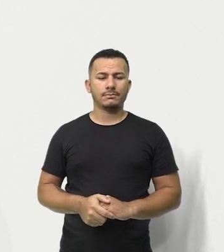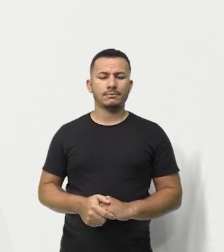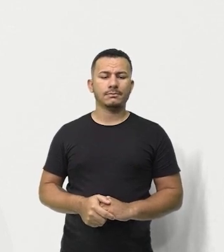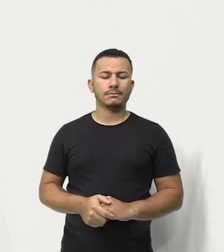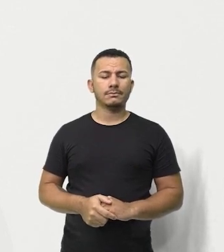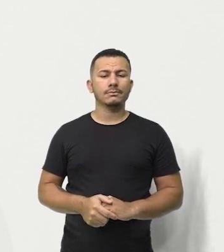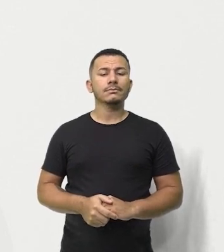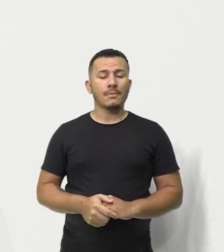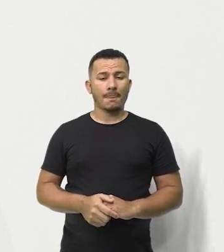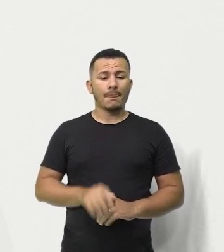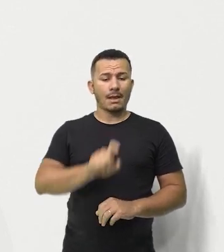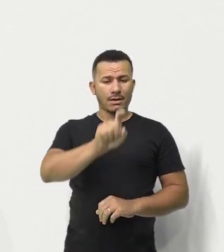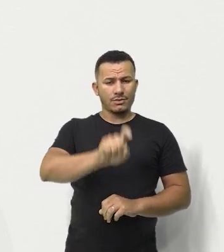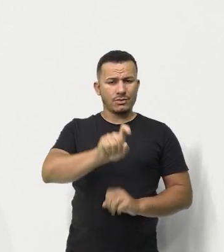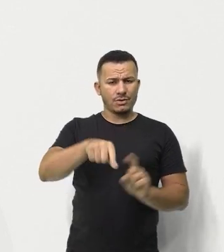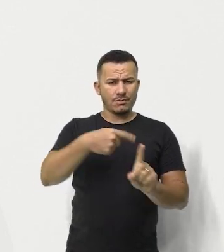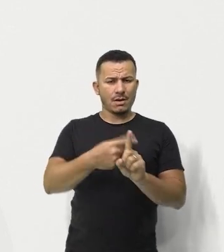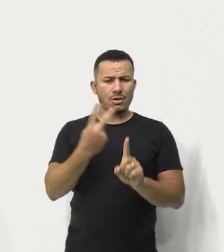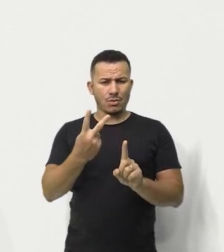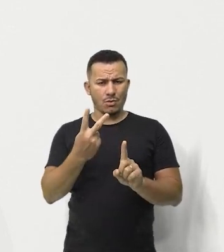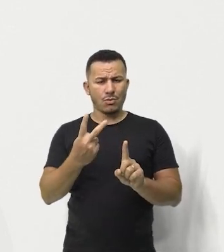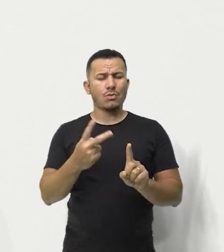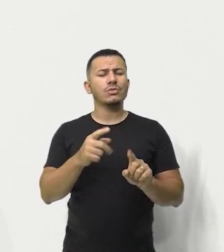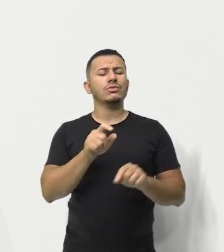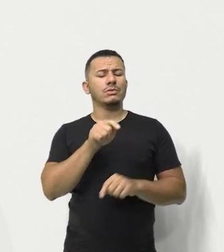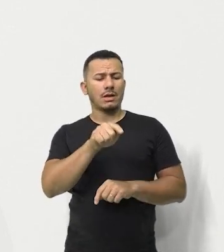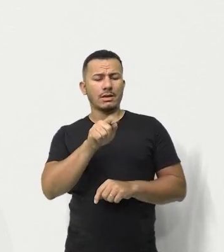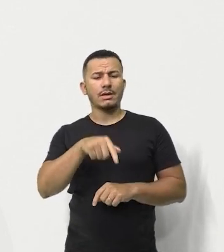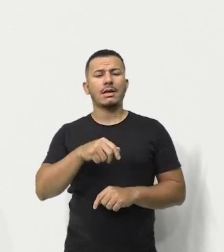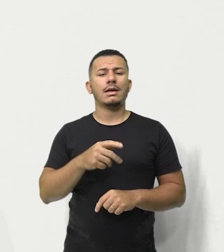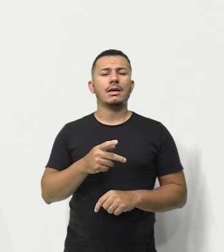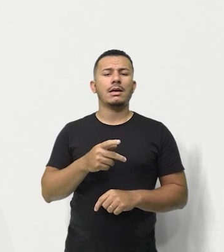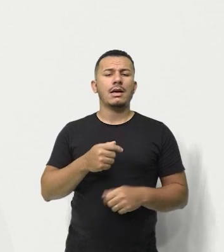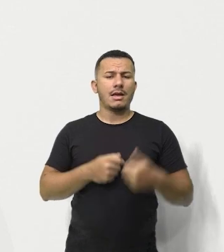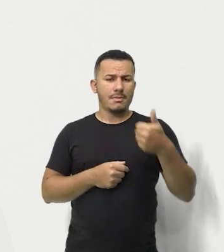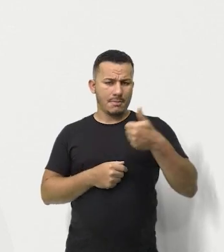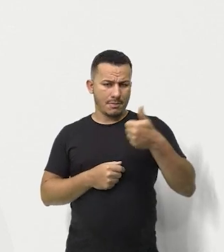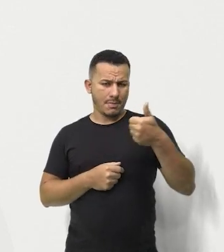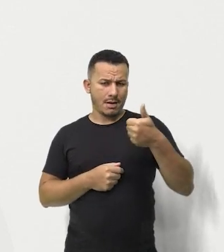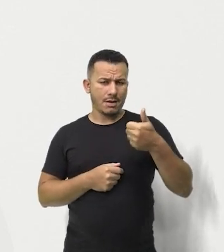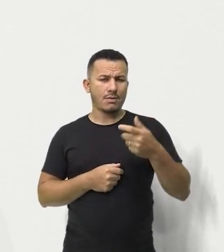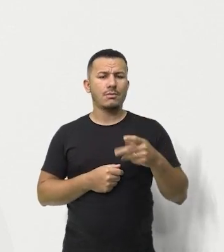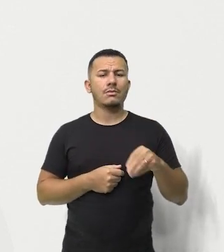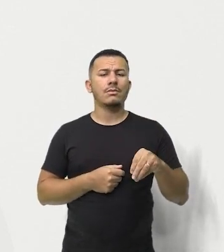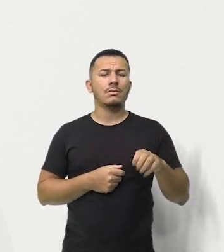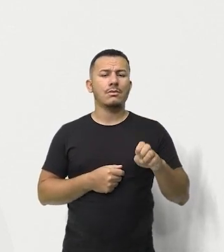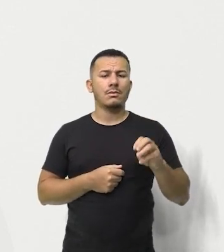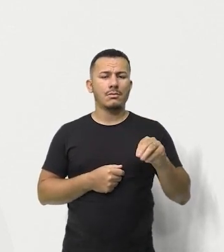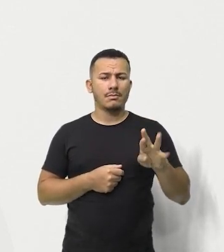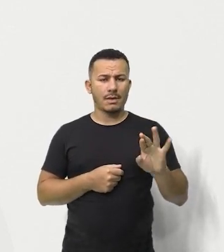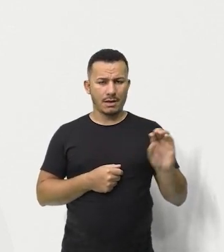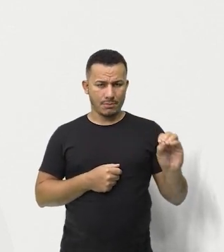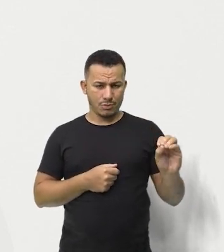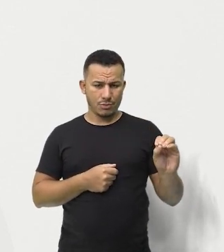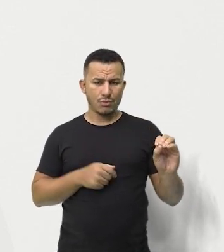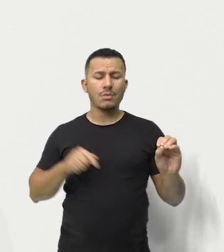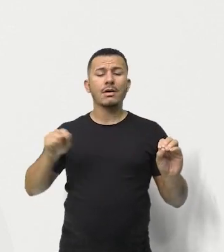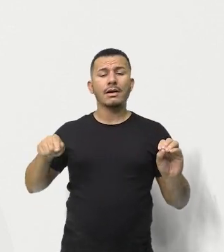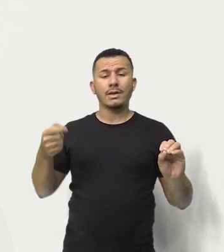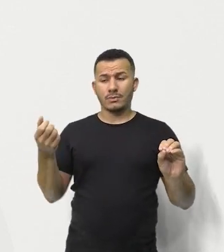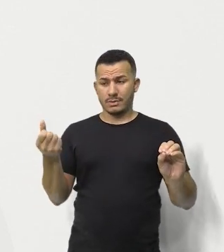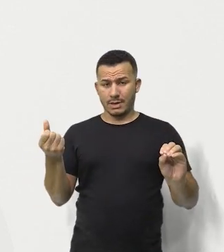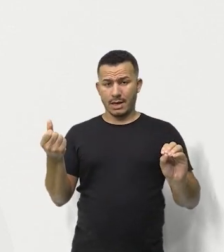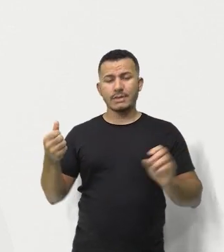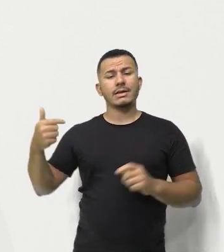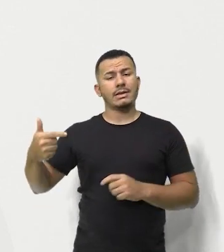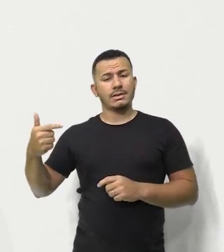nós chamamos de primeiro membro e aqui chamamos de segundo membro. É como se nós estivéssemos